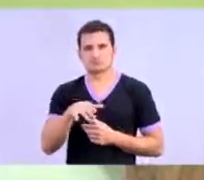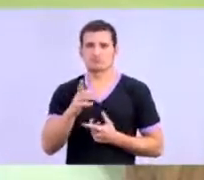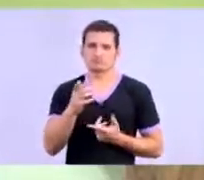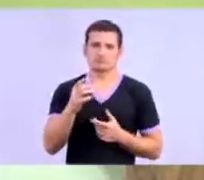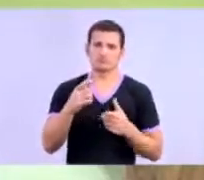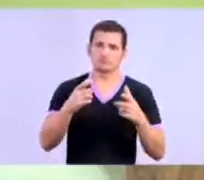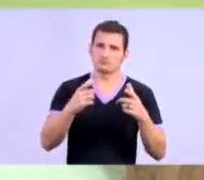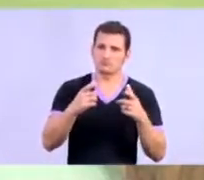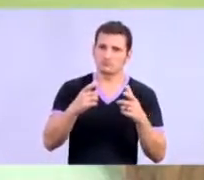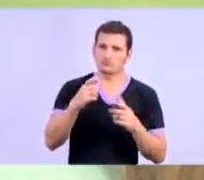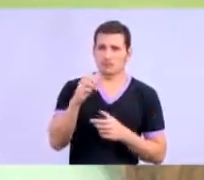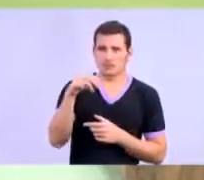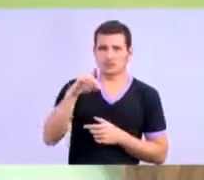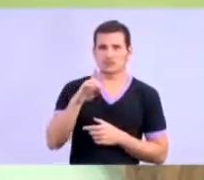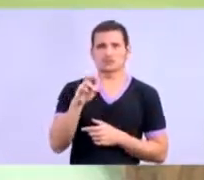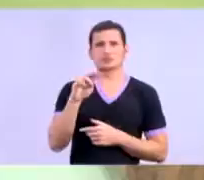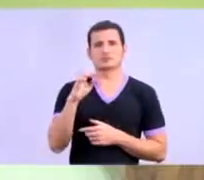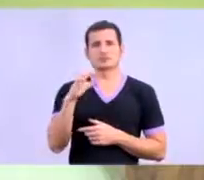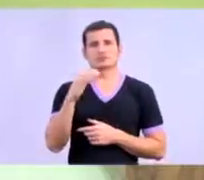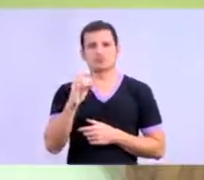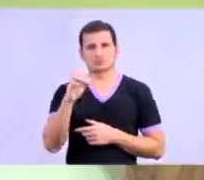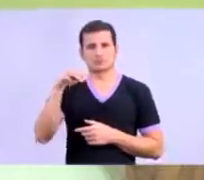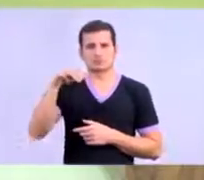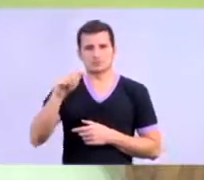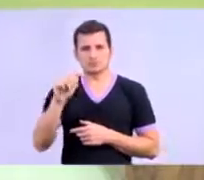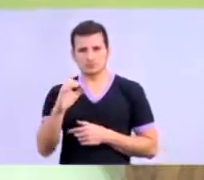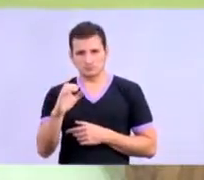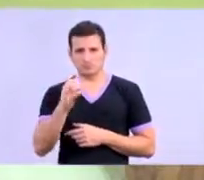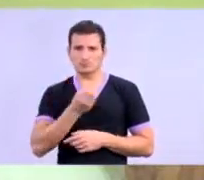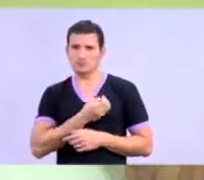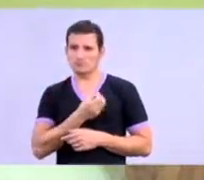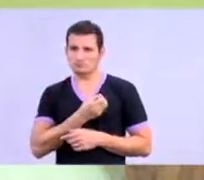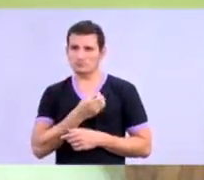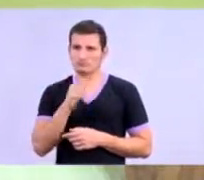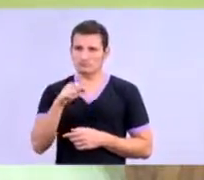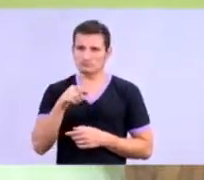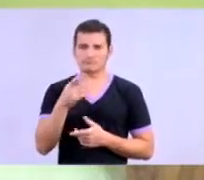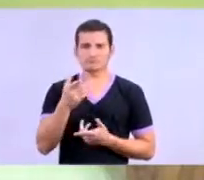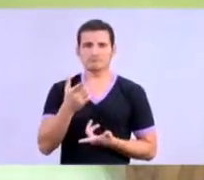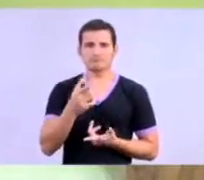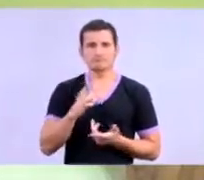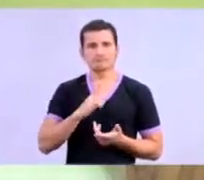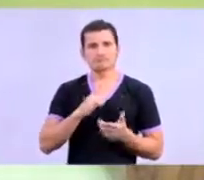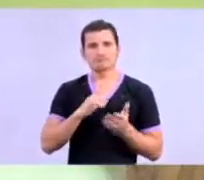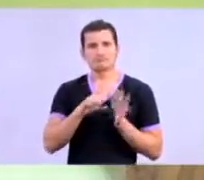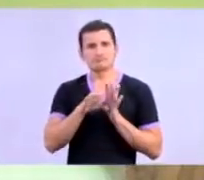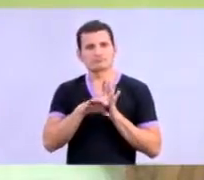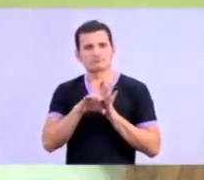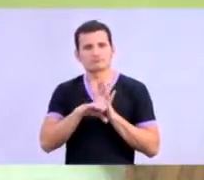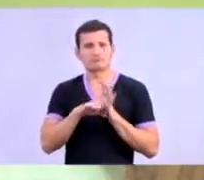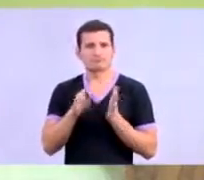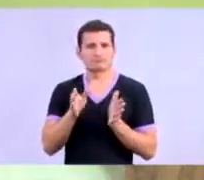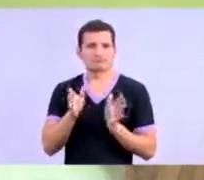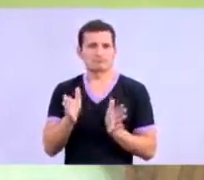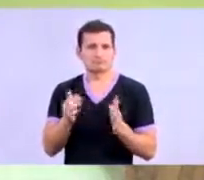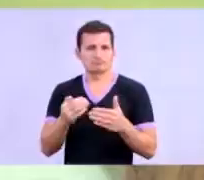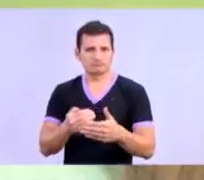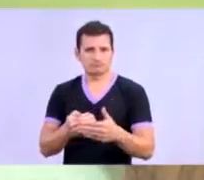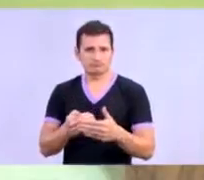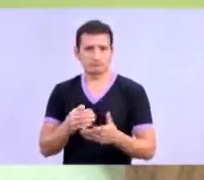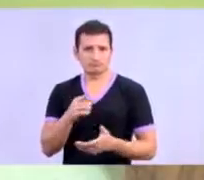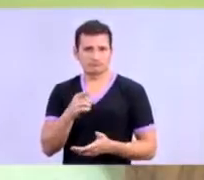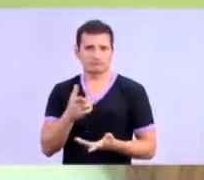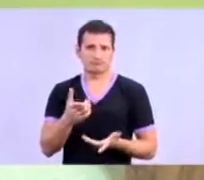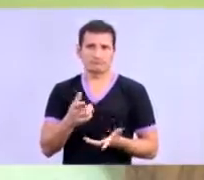endereço físico. Então, veja bem, aí você tem um conceito de pacote, né? A camada de enlace, ela forma um